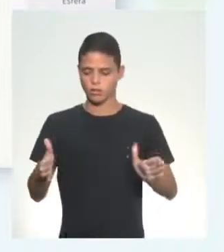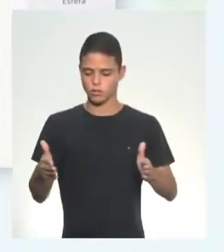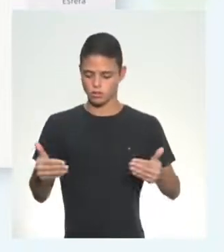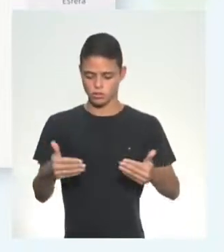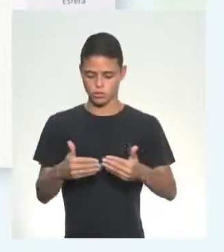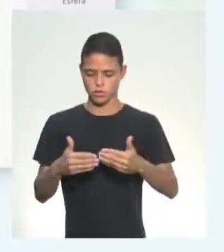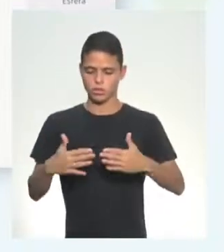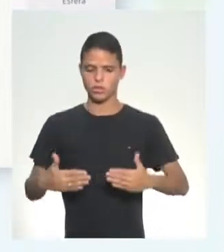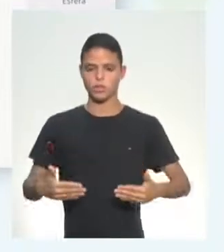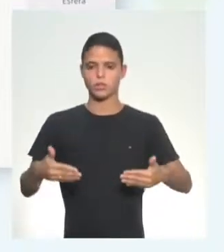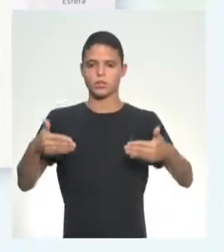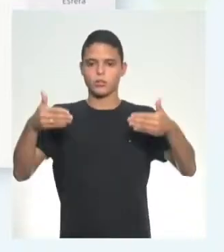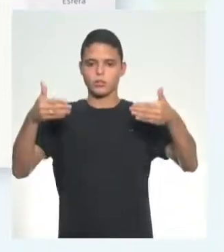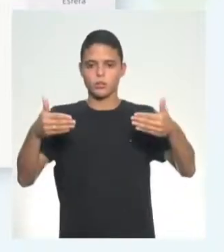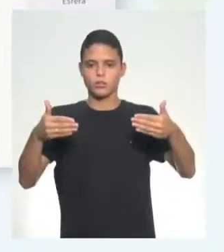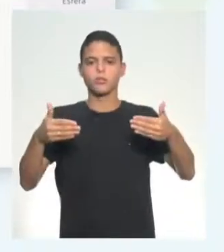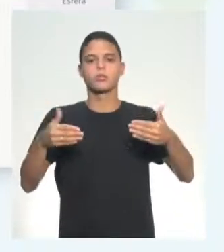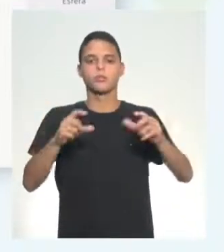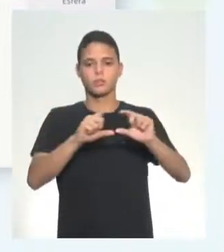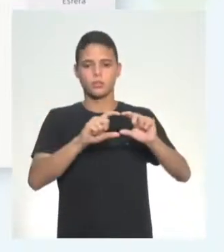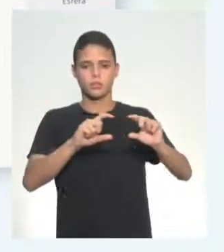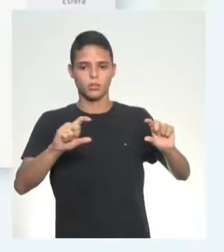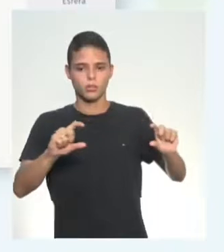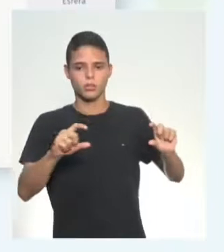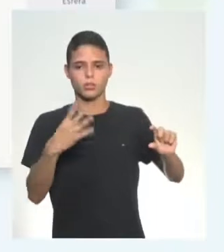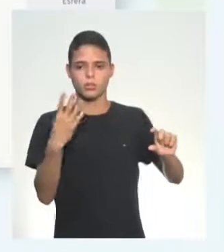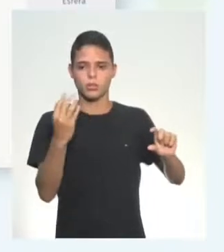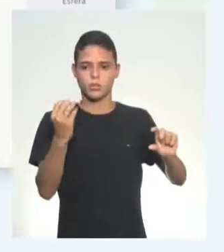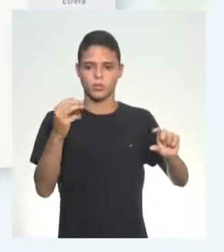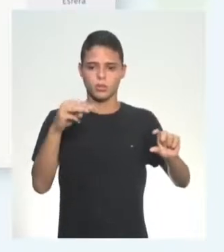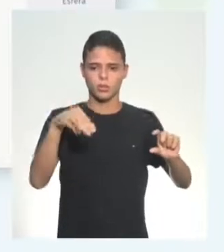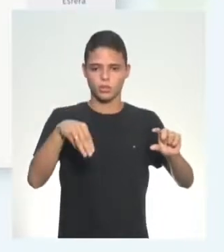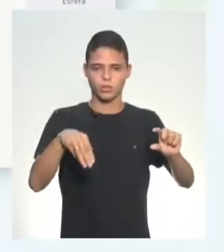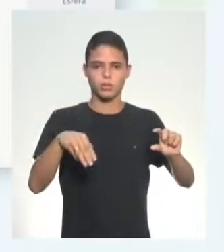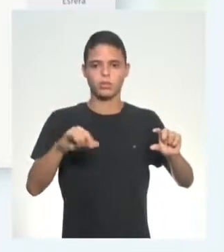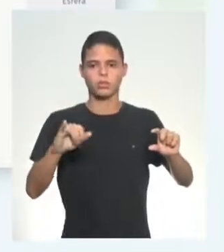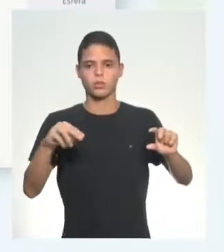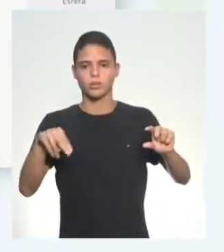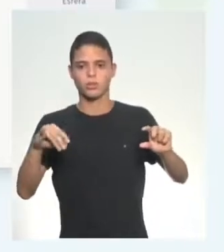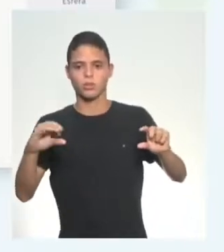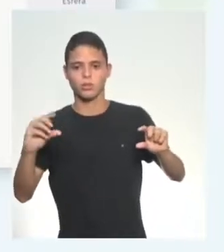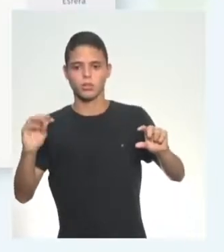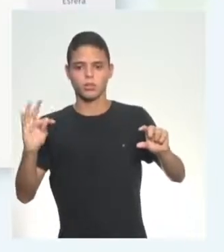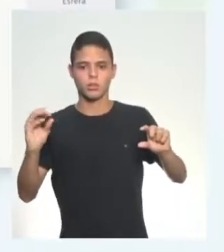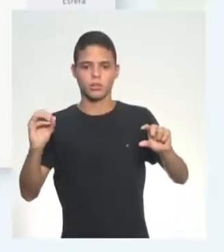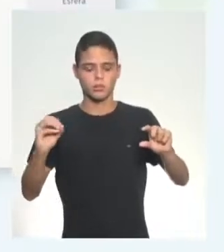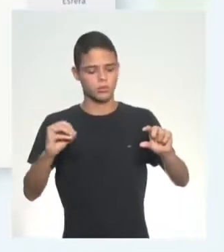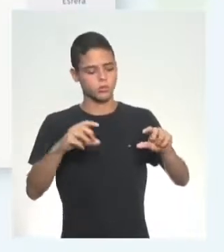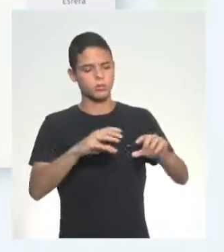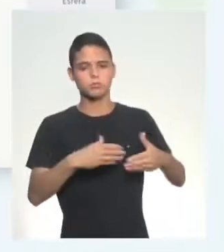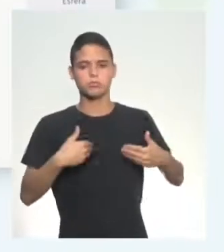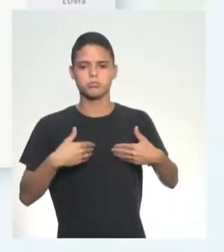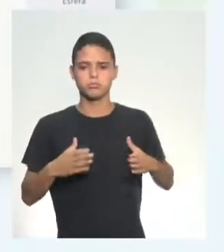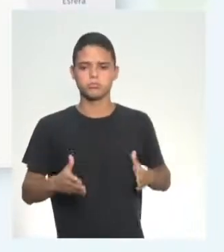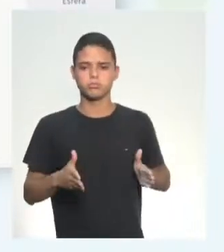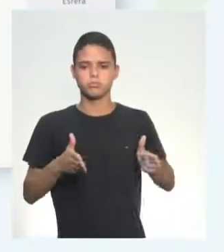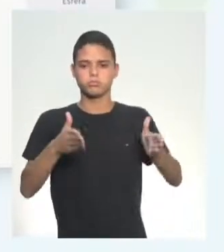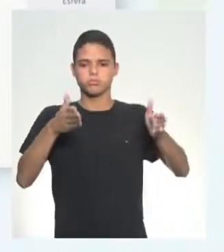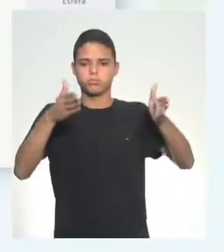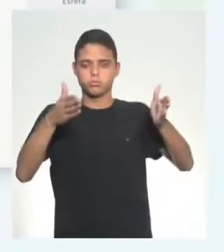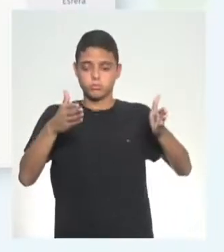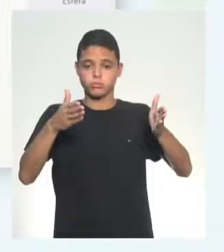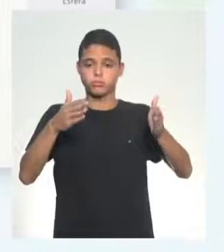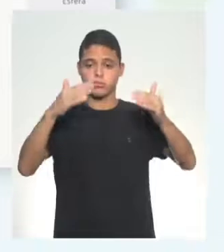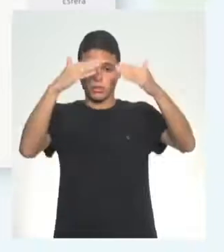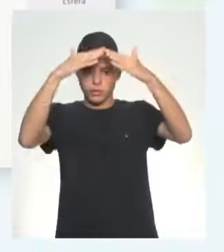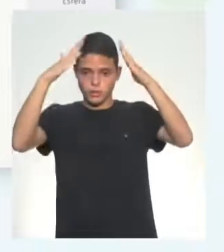né, de 40 milímetros também. Como que eu posso levantar esse telhado para que ele fique da mesma altura da casa? Logo acima do telhado,